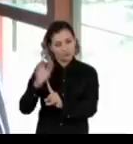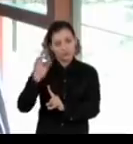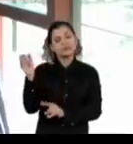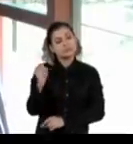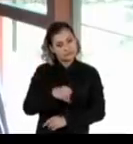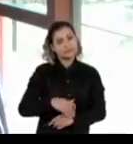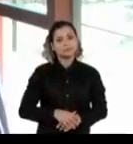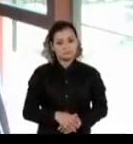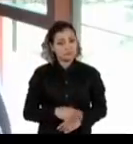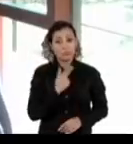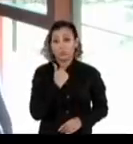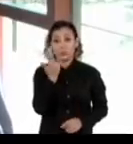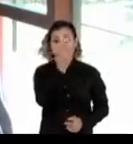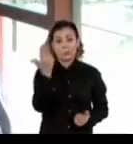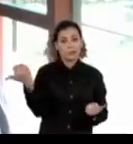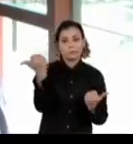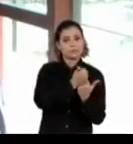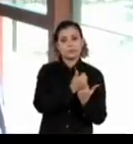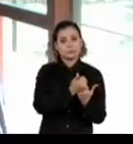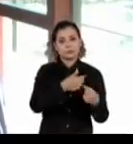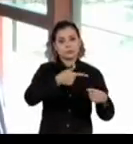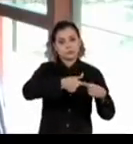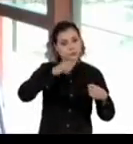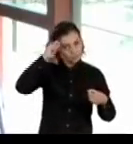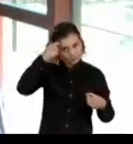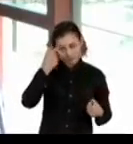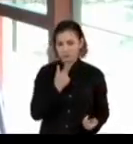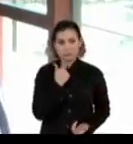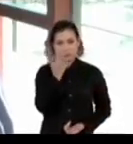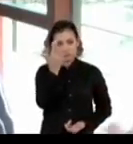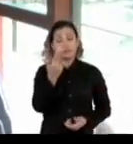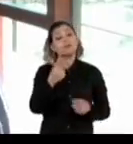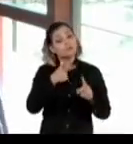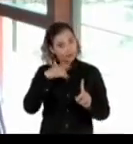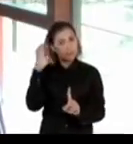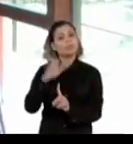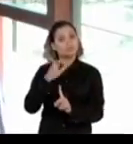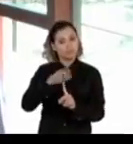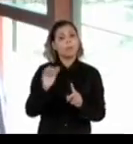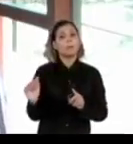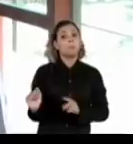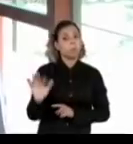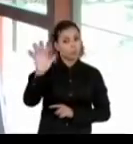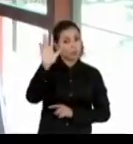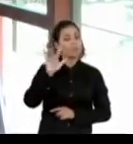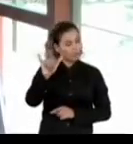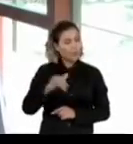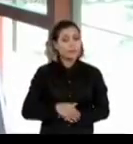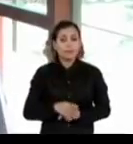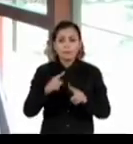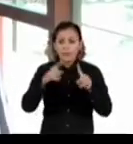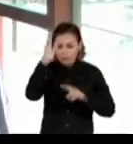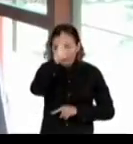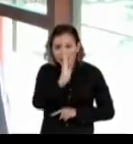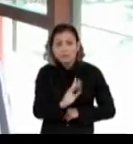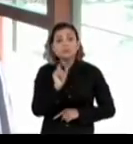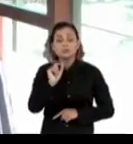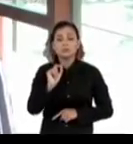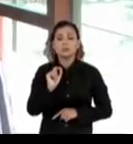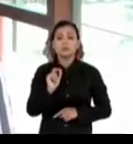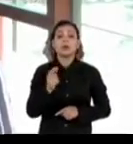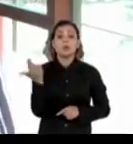o primeiro aspecto que nós devemos considerar. Haverá um impacto na inflação. Mas, do ponto de vista brasileiro, a inflação está muito